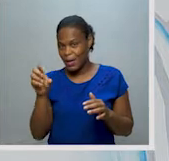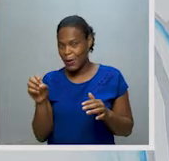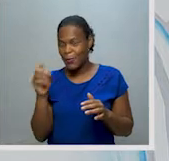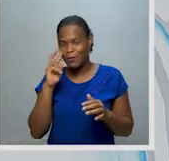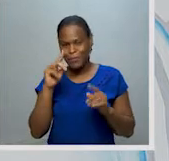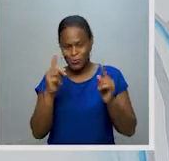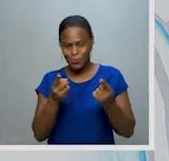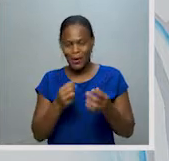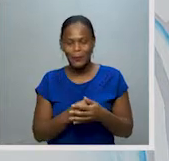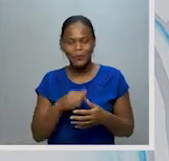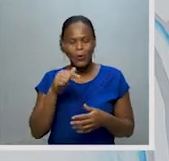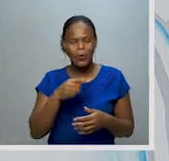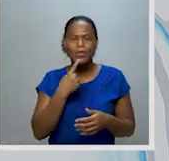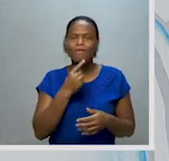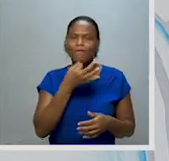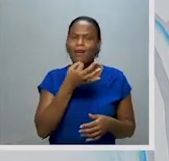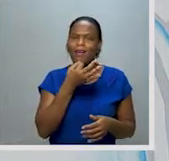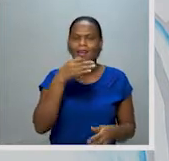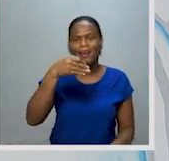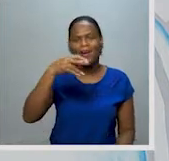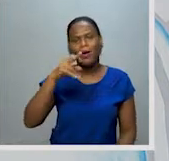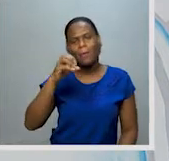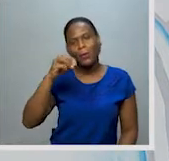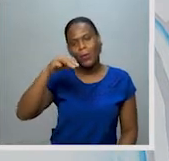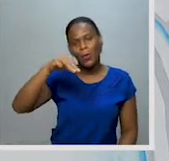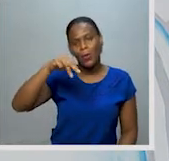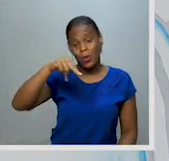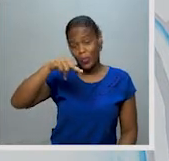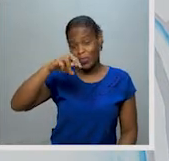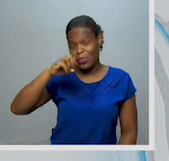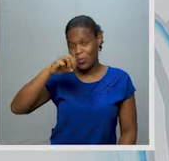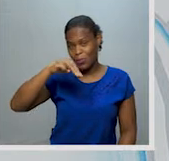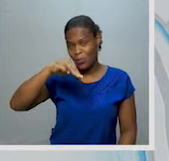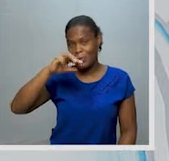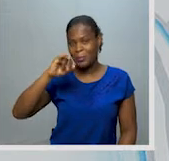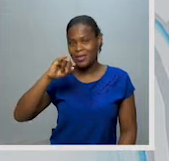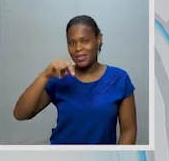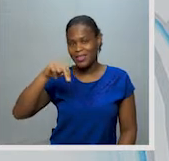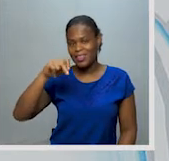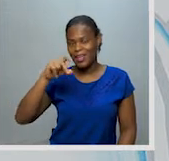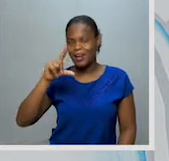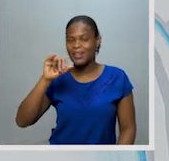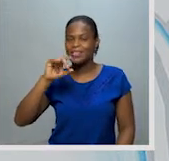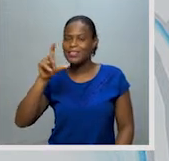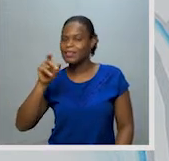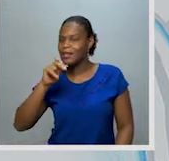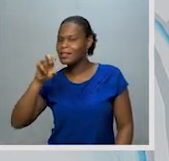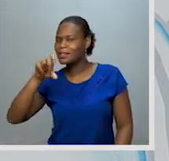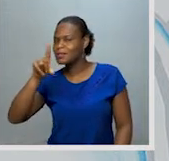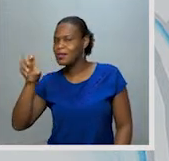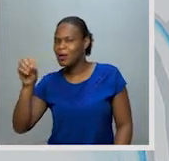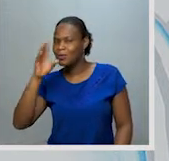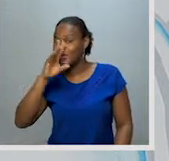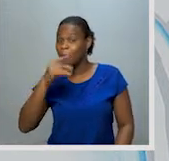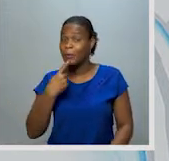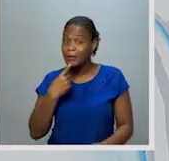a pronominalização. Mas não podemos entender a pronominalização se antes não falarmos sobre o que